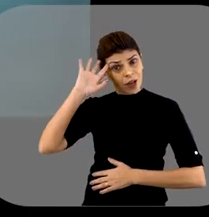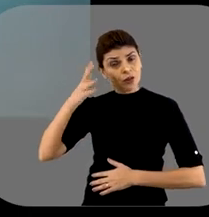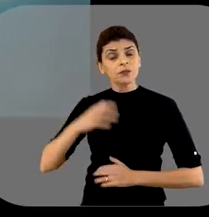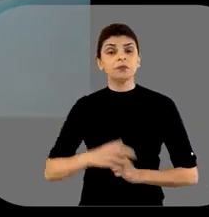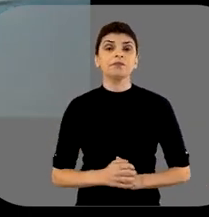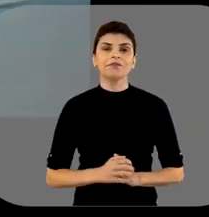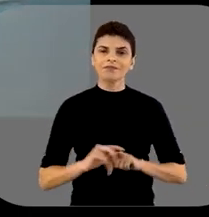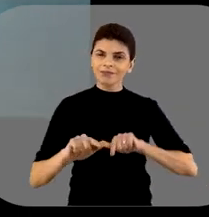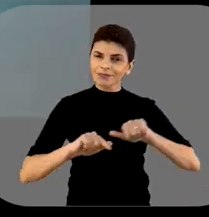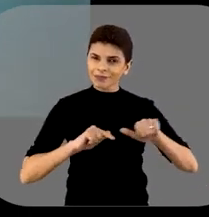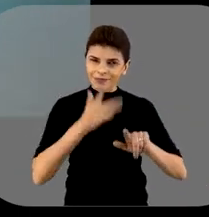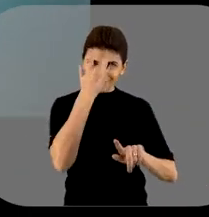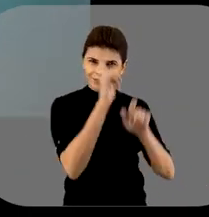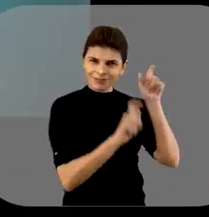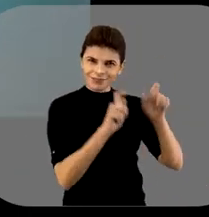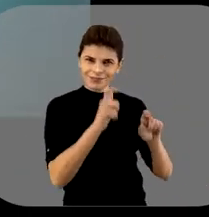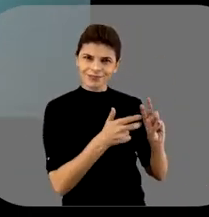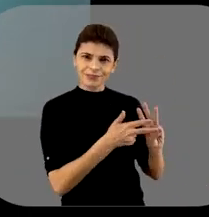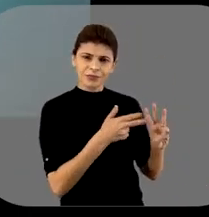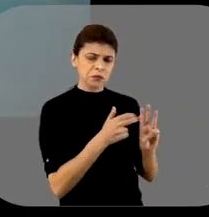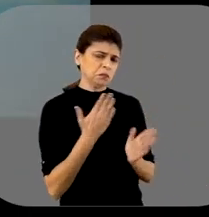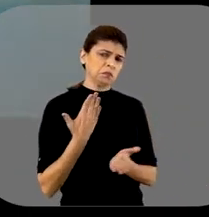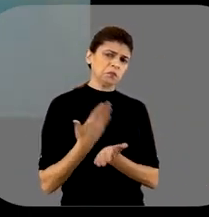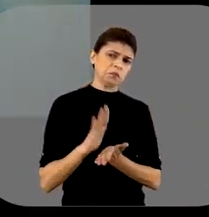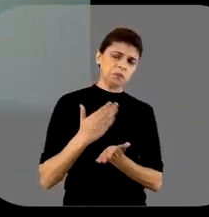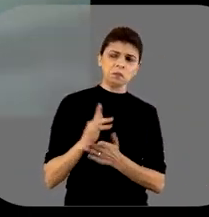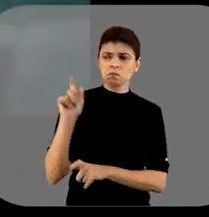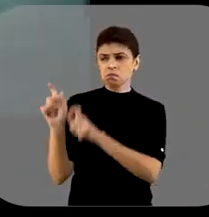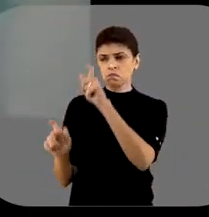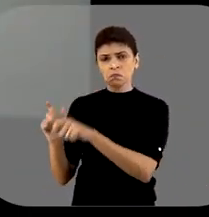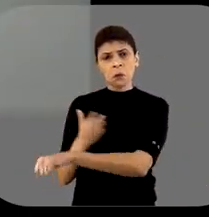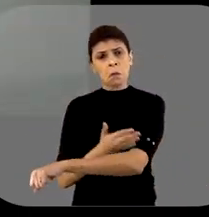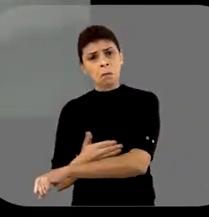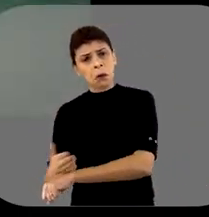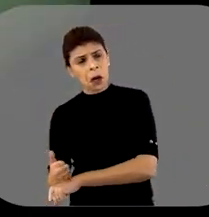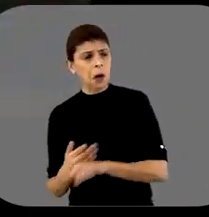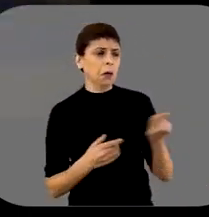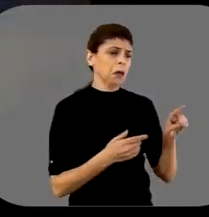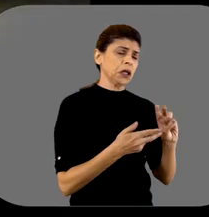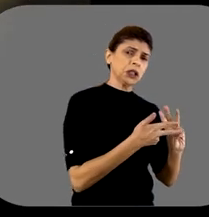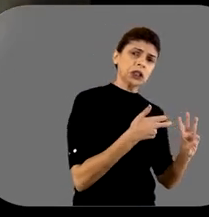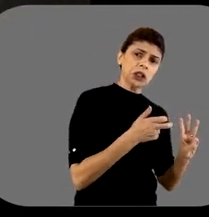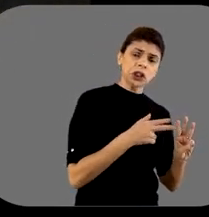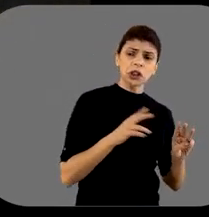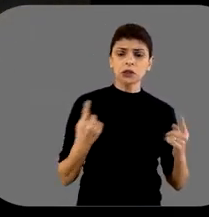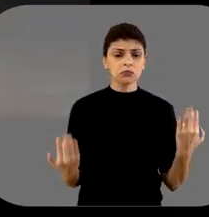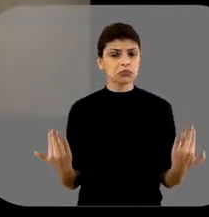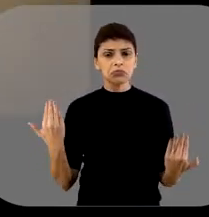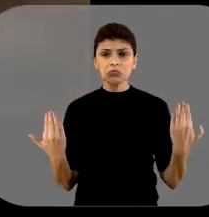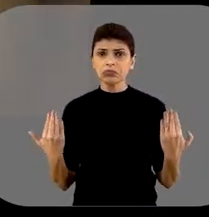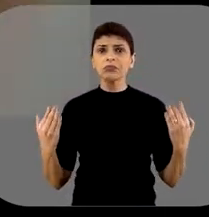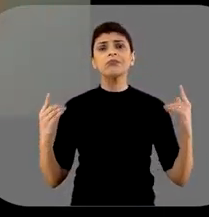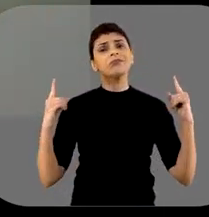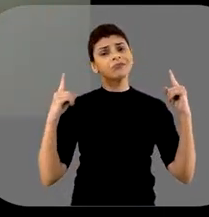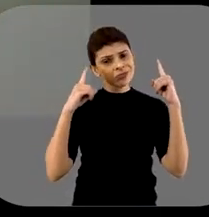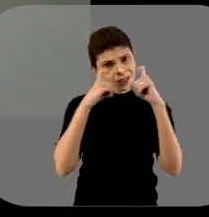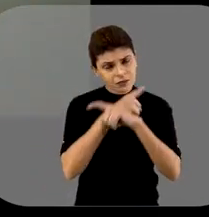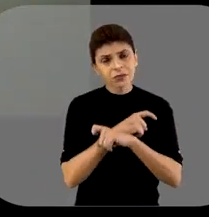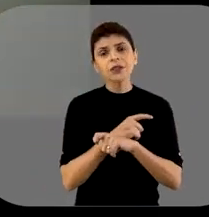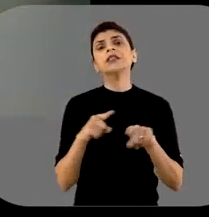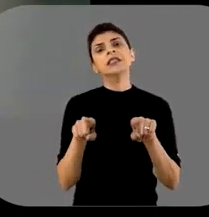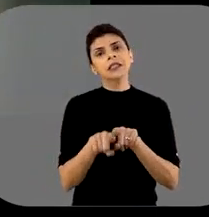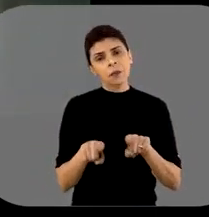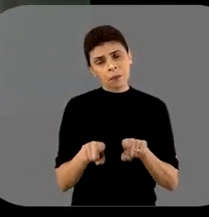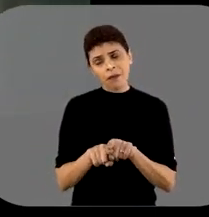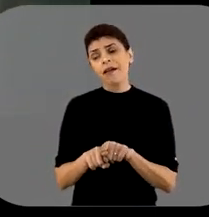que trabalhar com eles, independente de branco ou não índio, tem essa dificuldade de trabalhar com eles, assim como